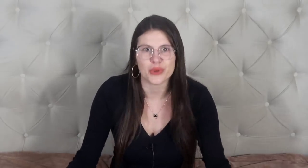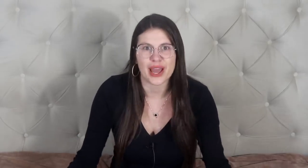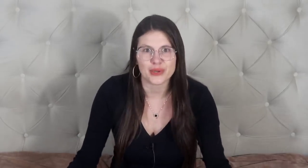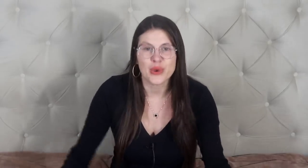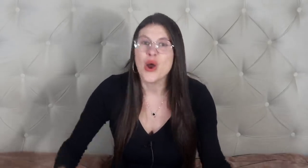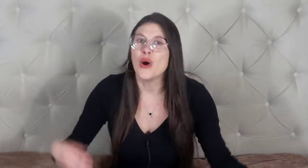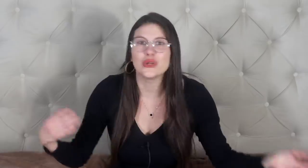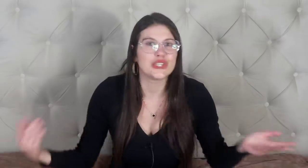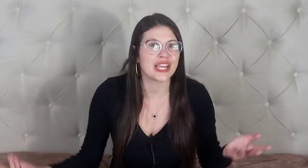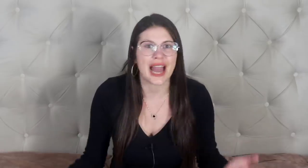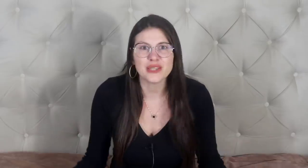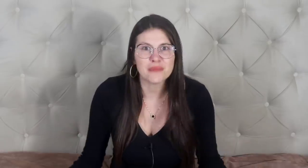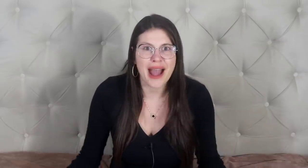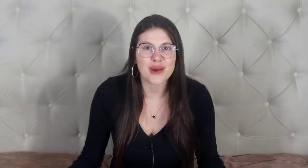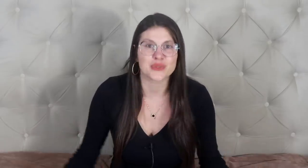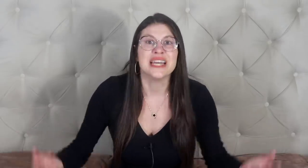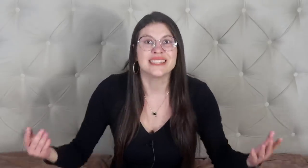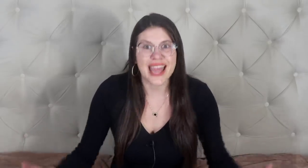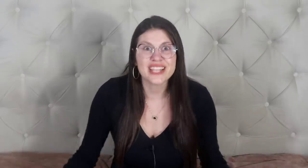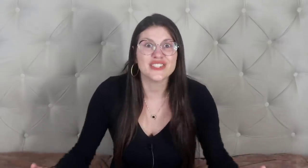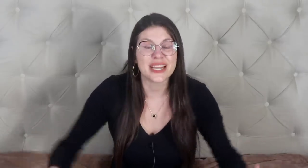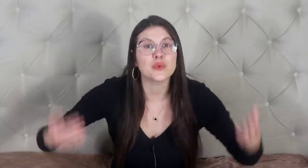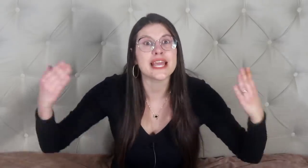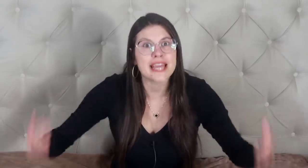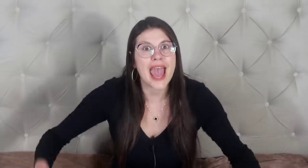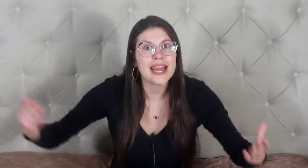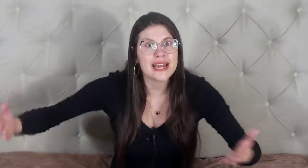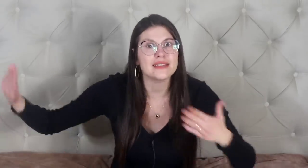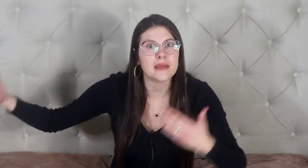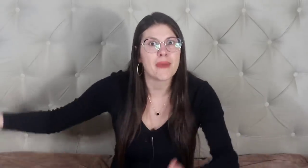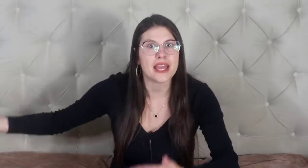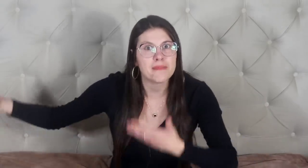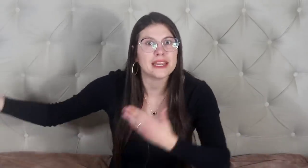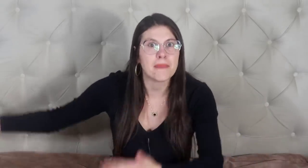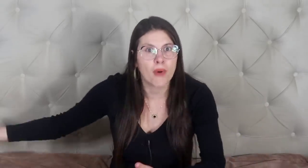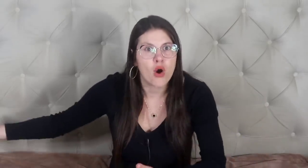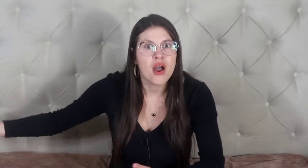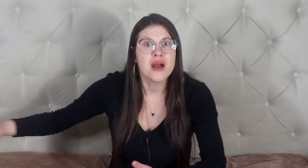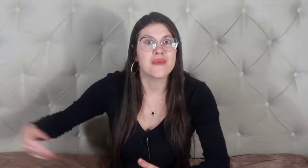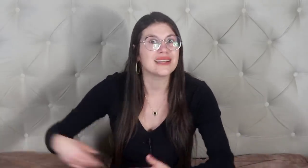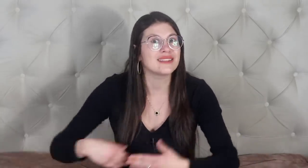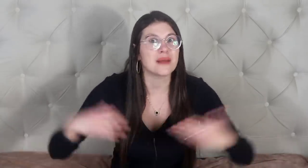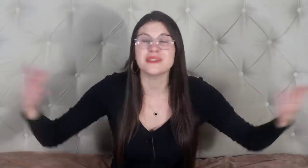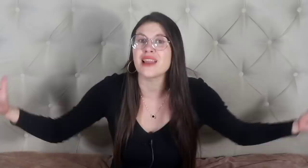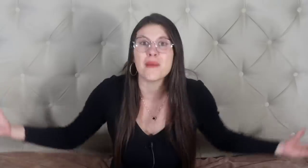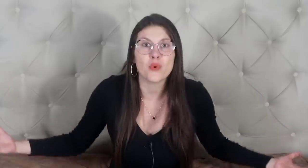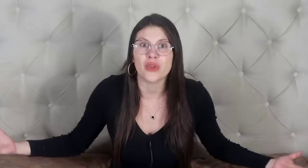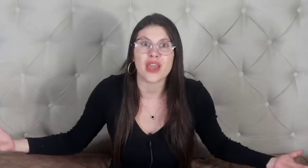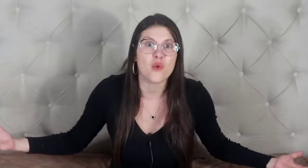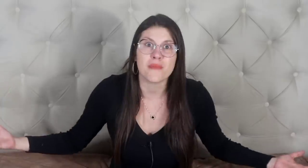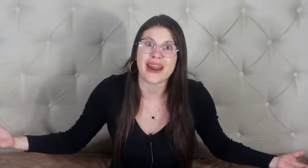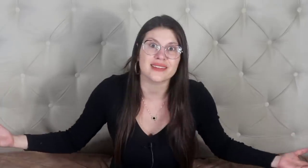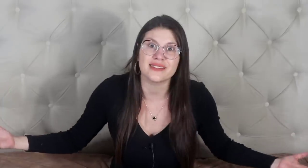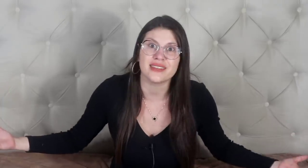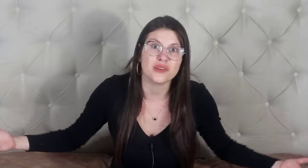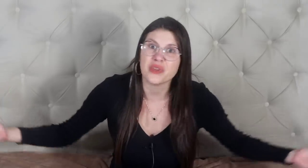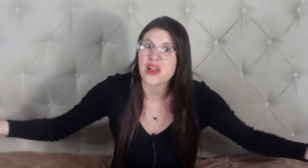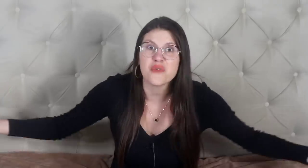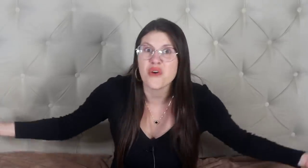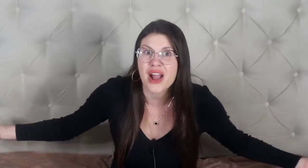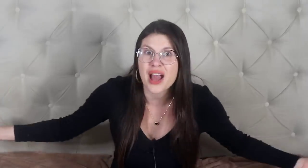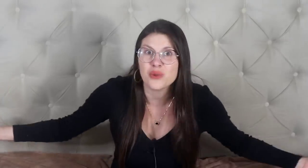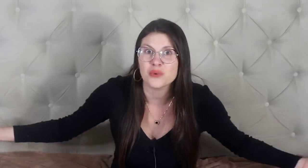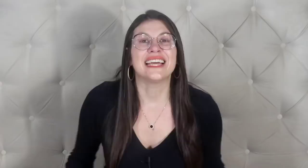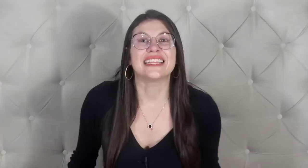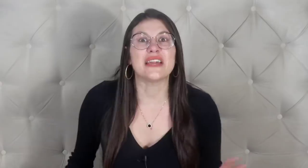governo Bolsonaro. Onde Ricardo Barros segue dizendo que quer ir na CPI para depor, mas sabe-se lá por que o Omar Azia não